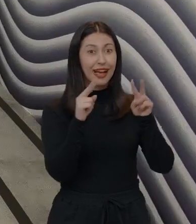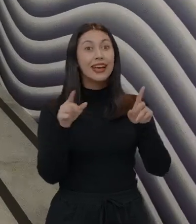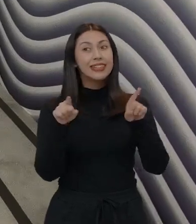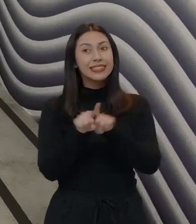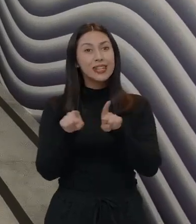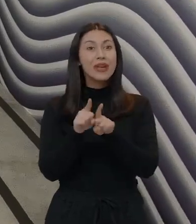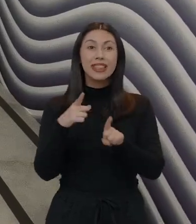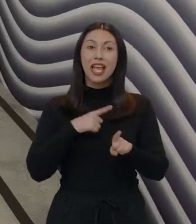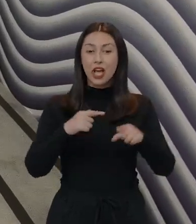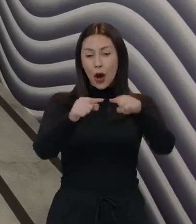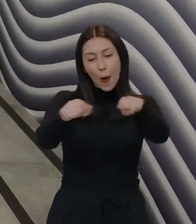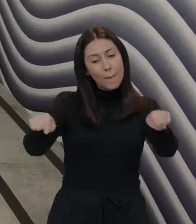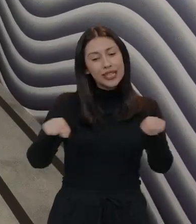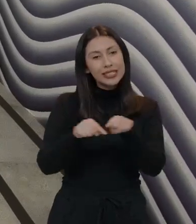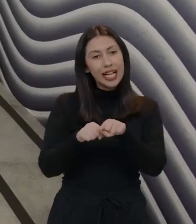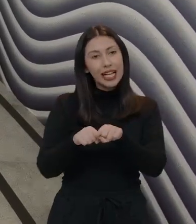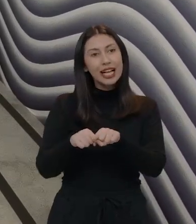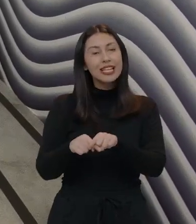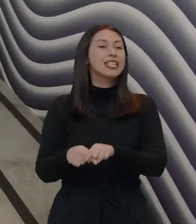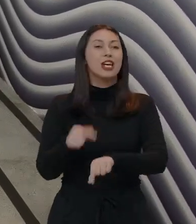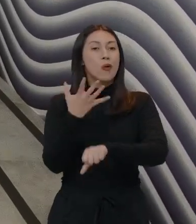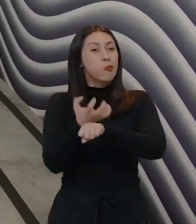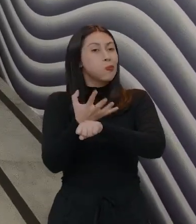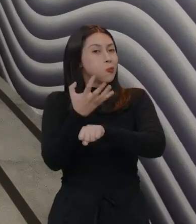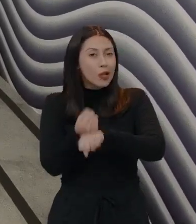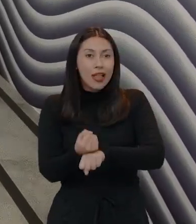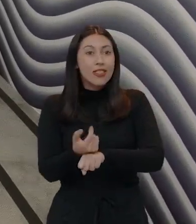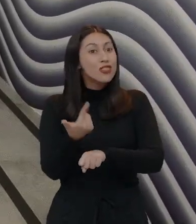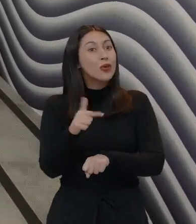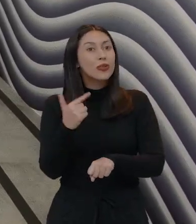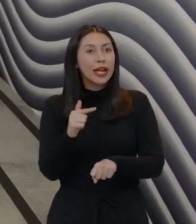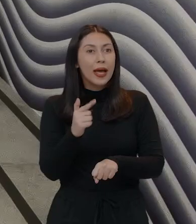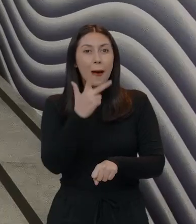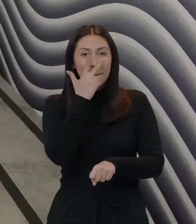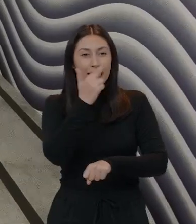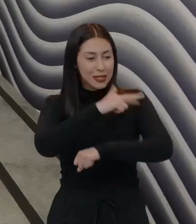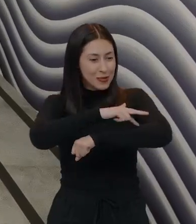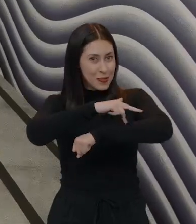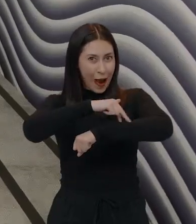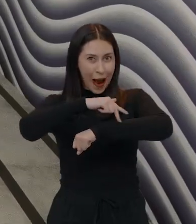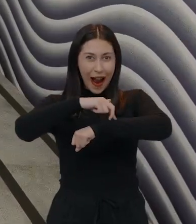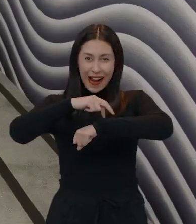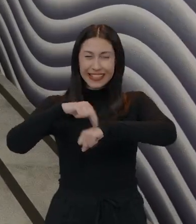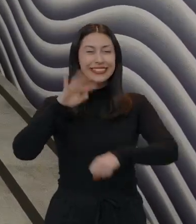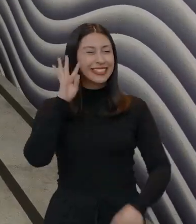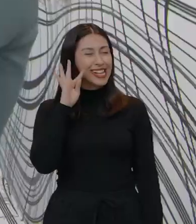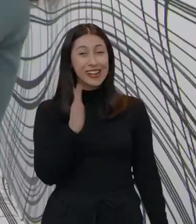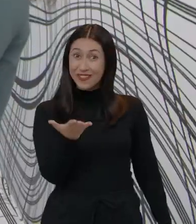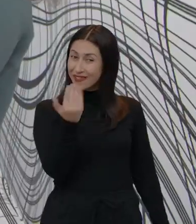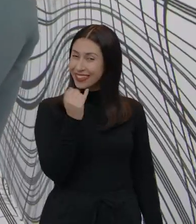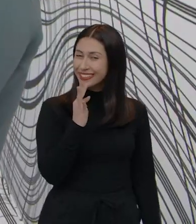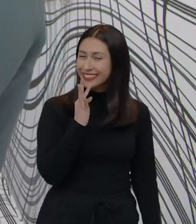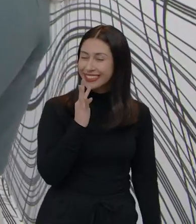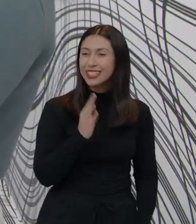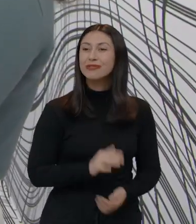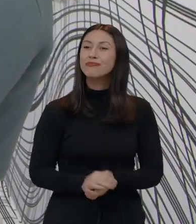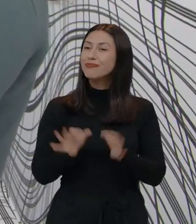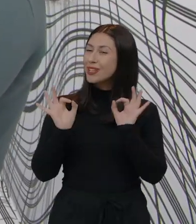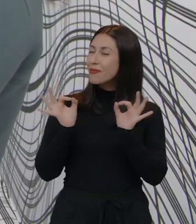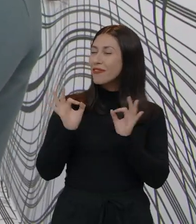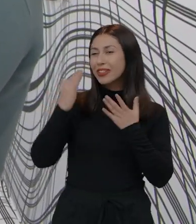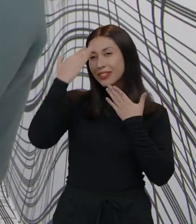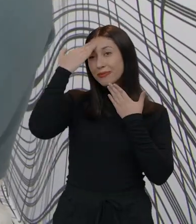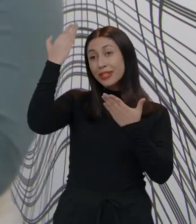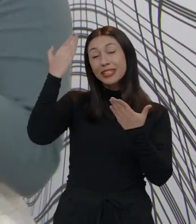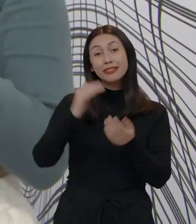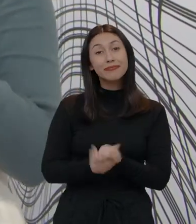da sala antigravidade, que ela simula aquele efeito do Moonwalker, do Michael Jackson. Muito legal. Venham conhecer. Perfeito. Muito obrigada,